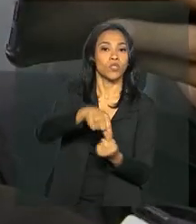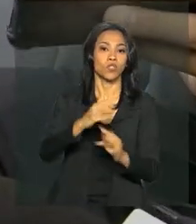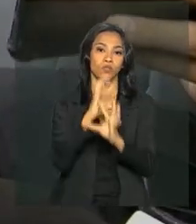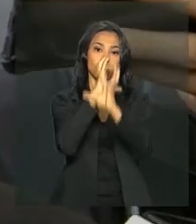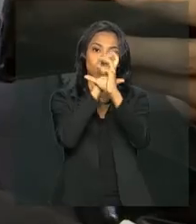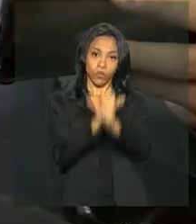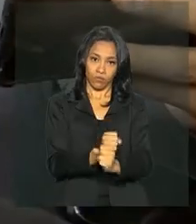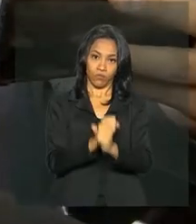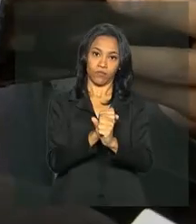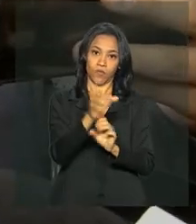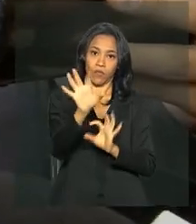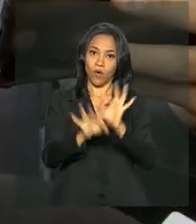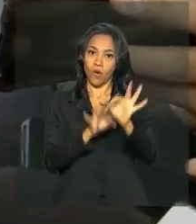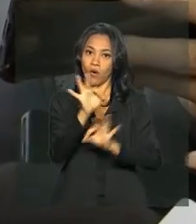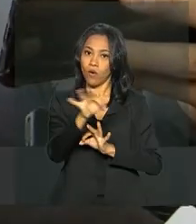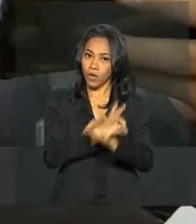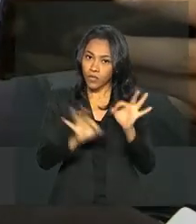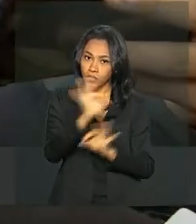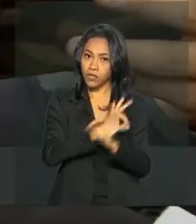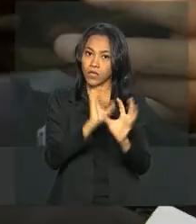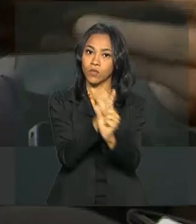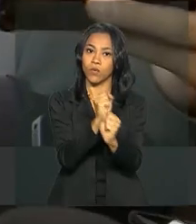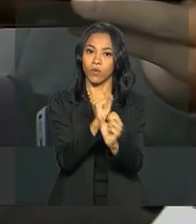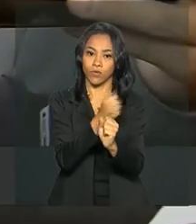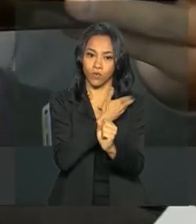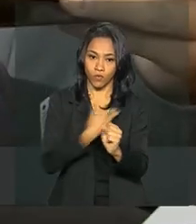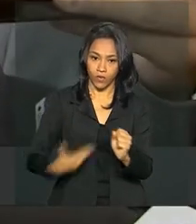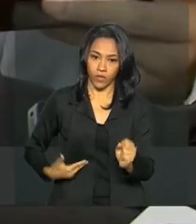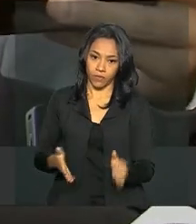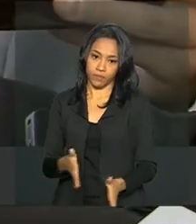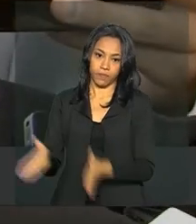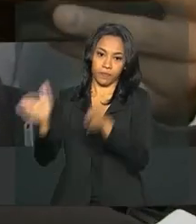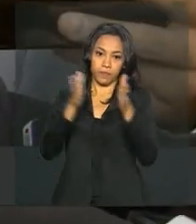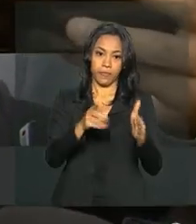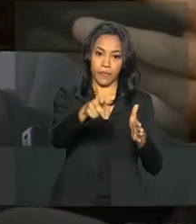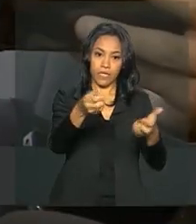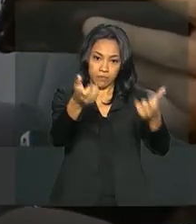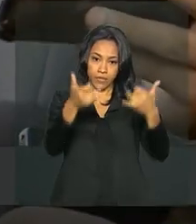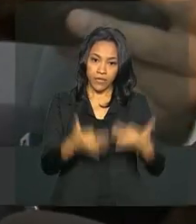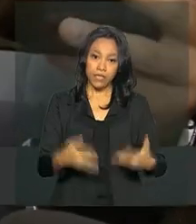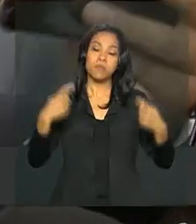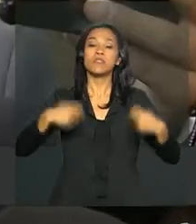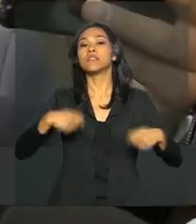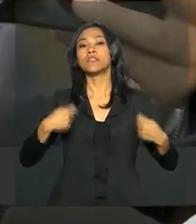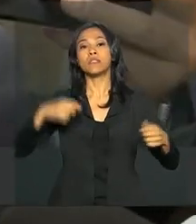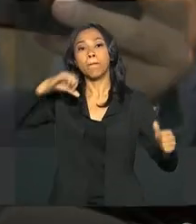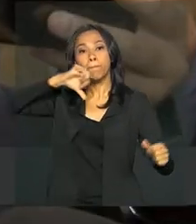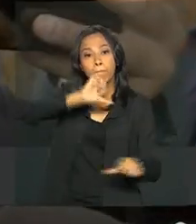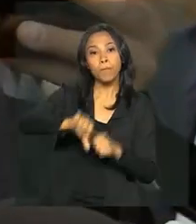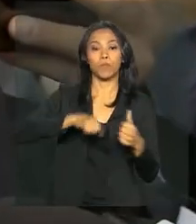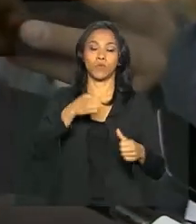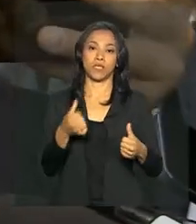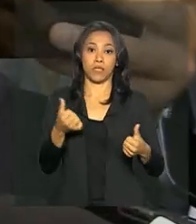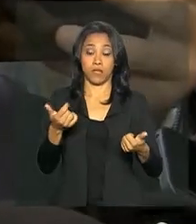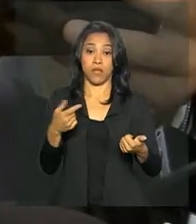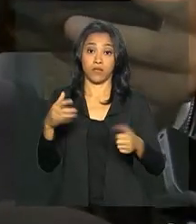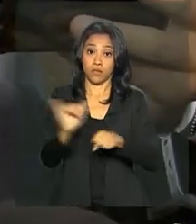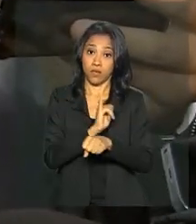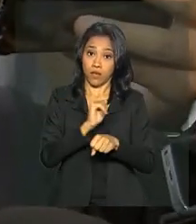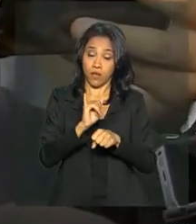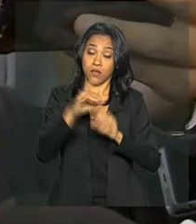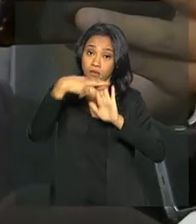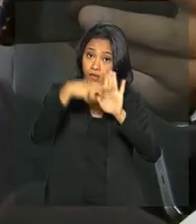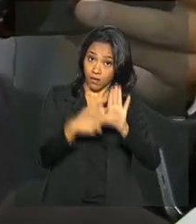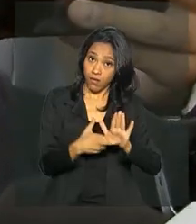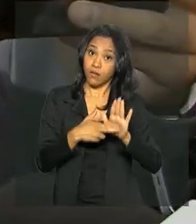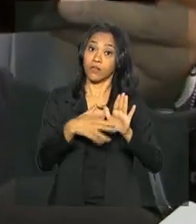Para continuar o ajuste fiscal, é importantíssimo mudar a dinâmica de crescimento da despesa obrigatória. E das despesas obrigatórias,